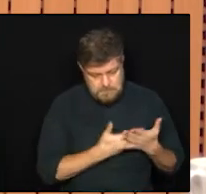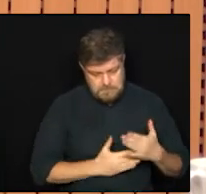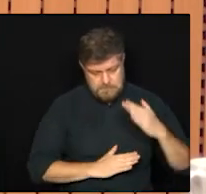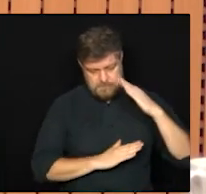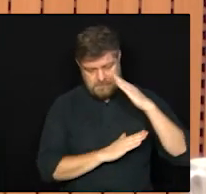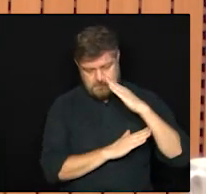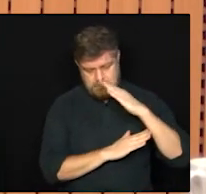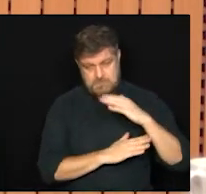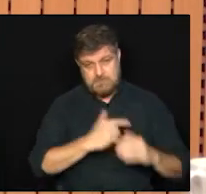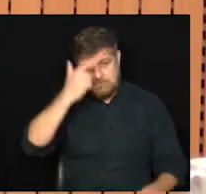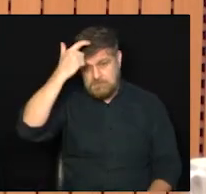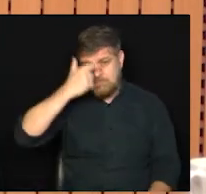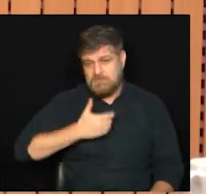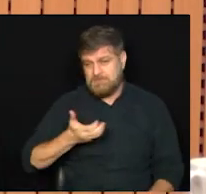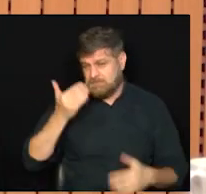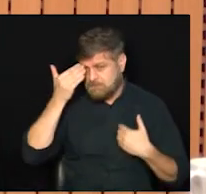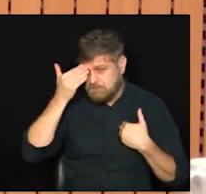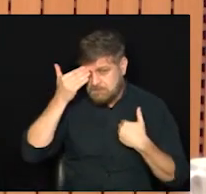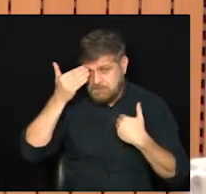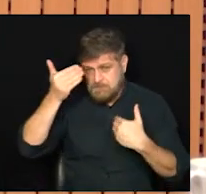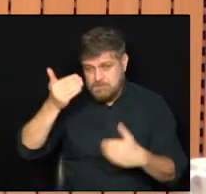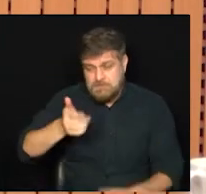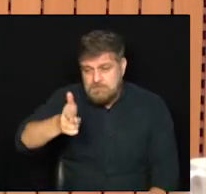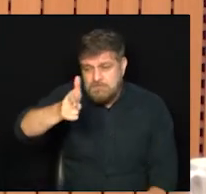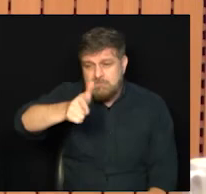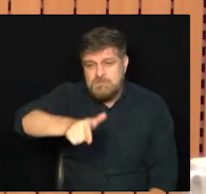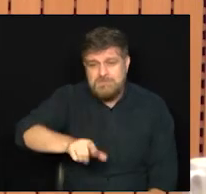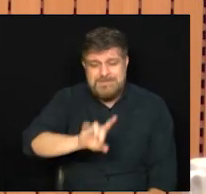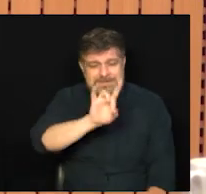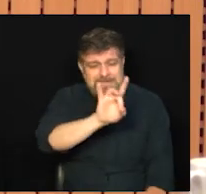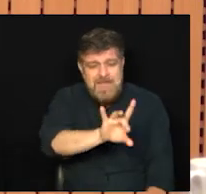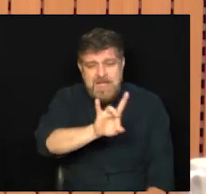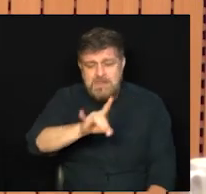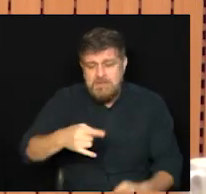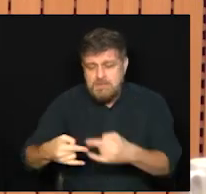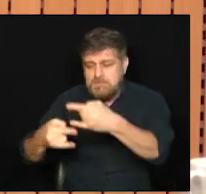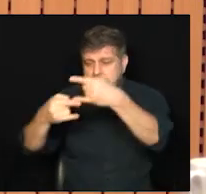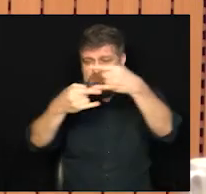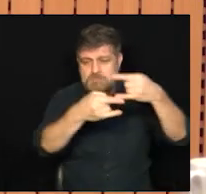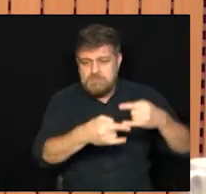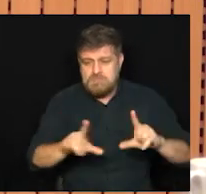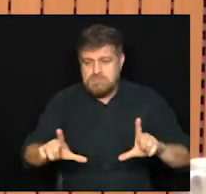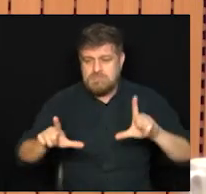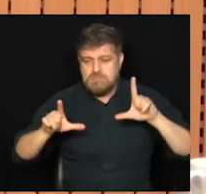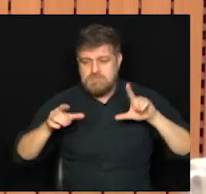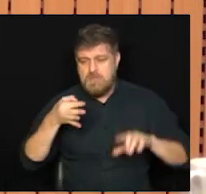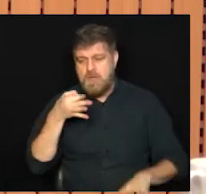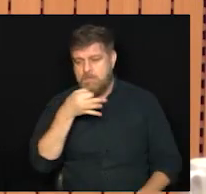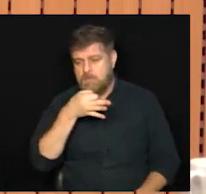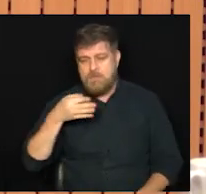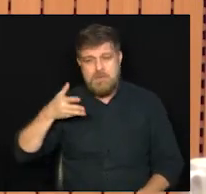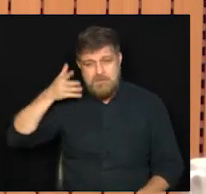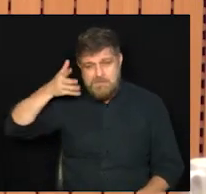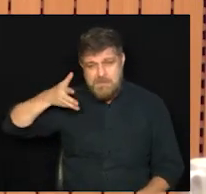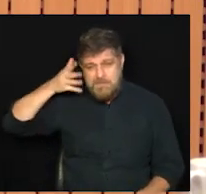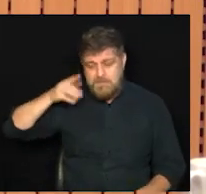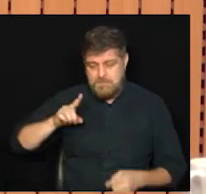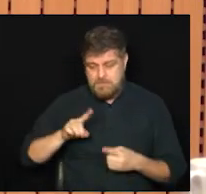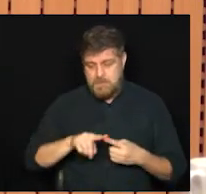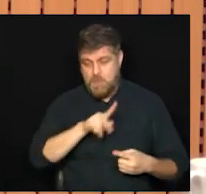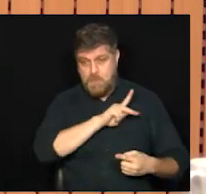Municipal, agradecer mais uma vez a participação de todos, né, começando pelo Vanderlei Costa, que é